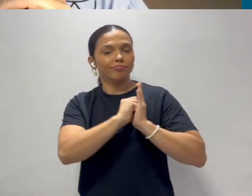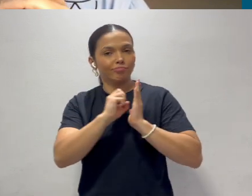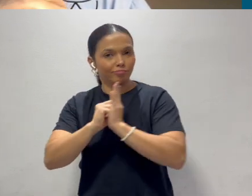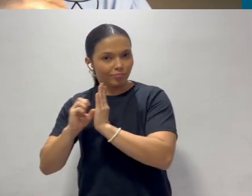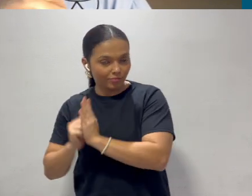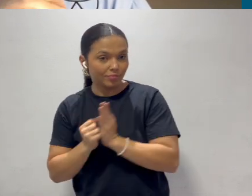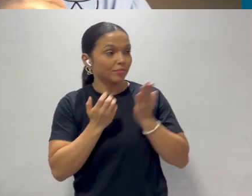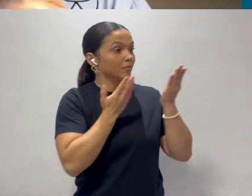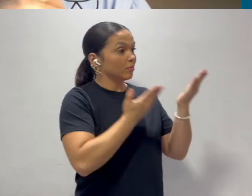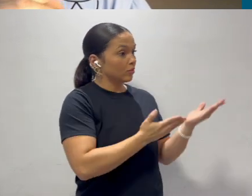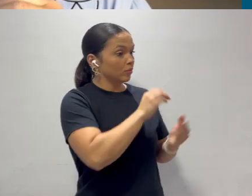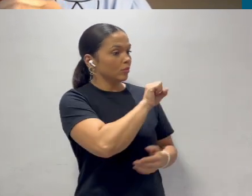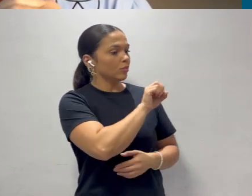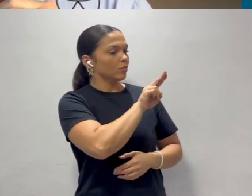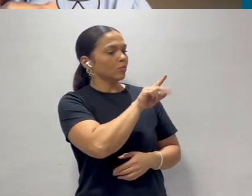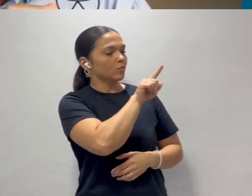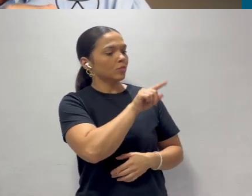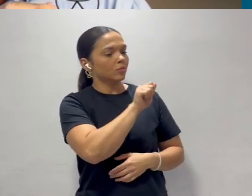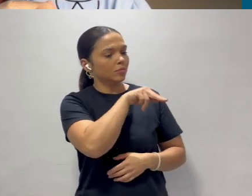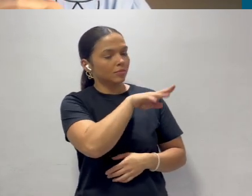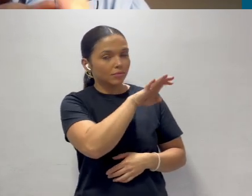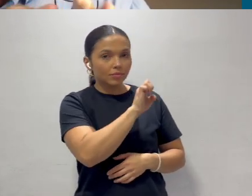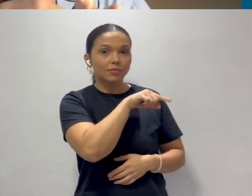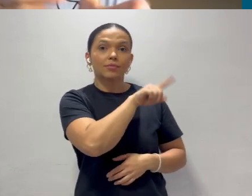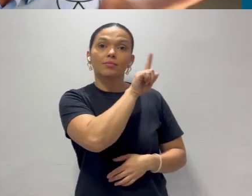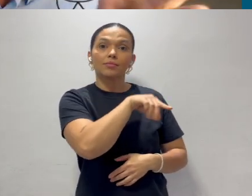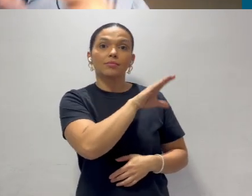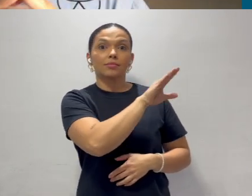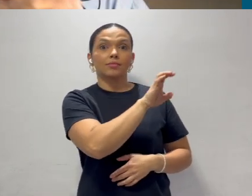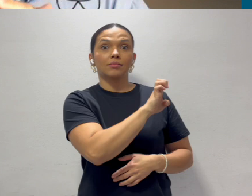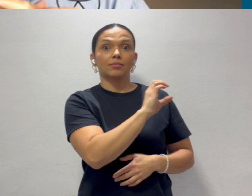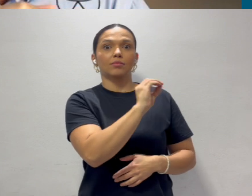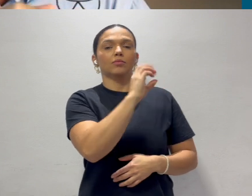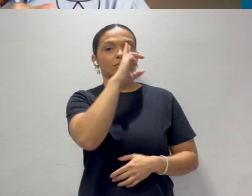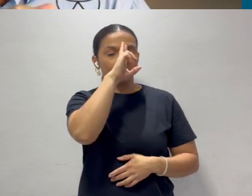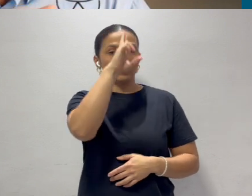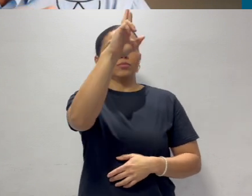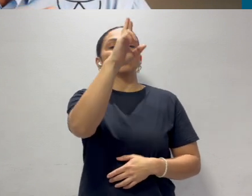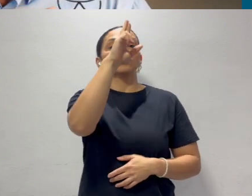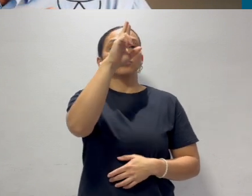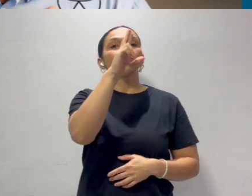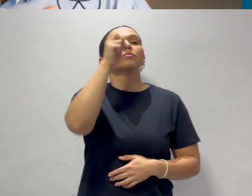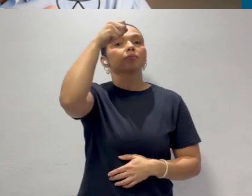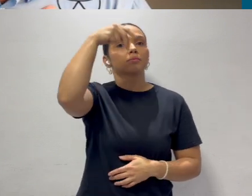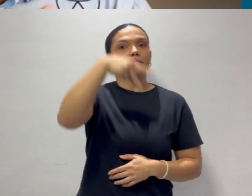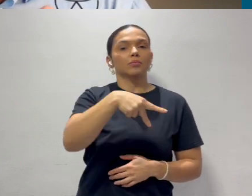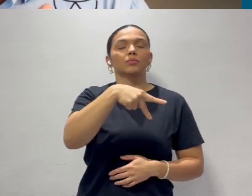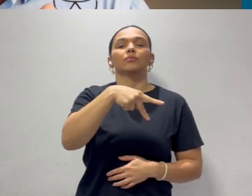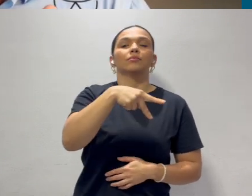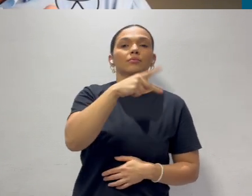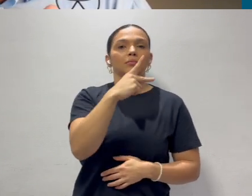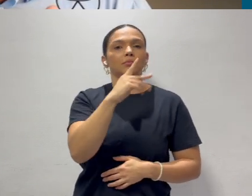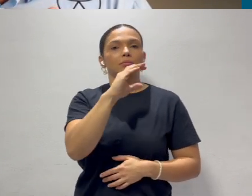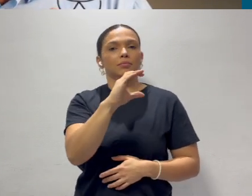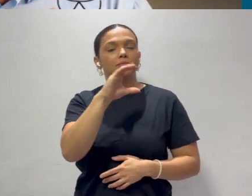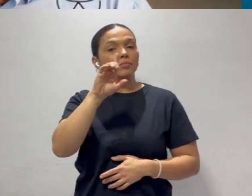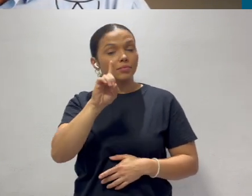Suzane Maia, que é CEO da Aposenta PCD, e como eu disse, vamos tratar hoje sobre a